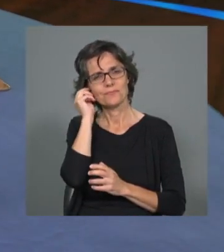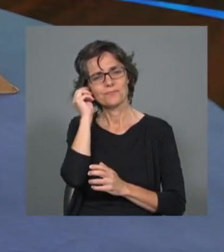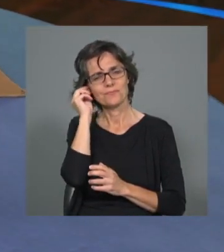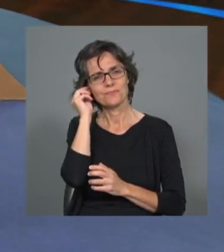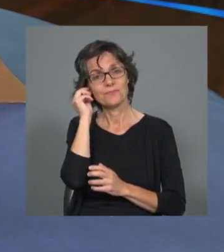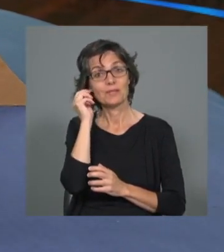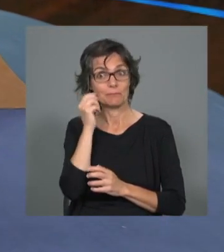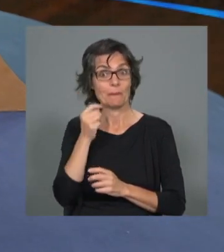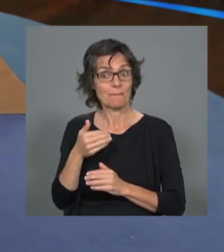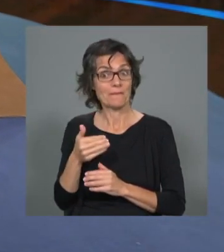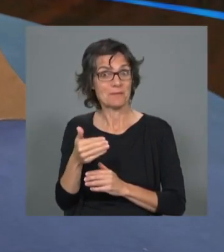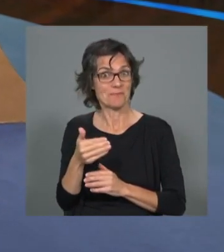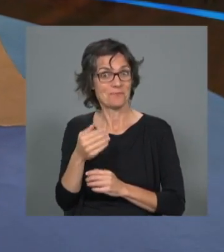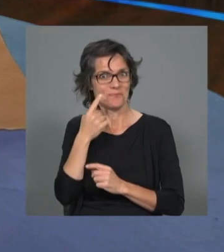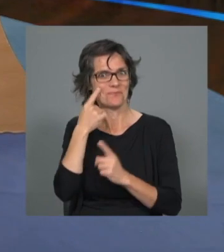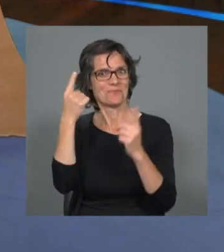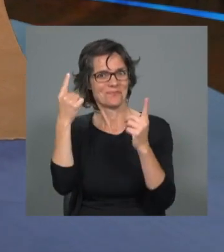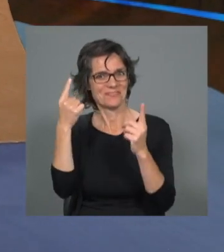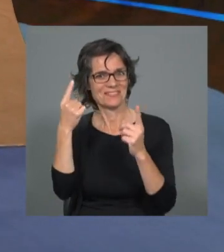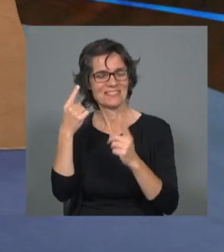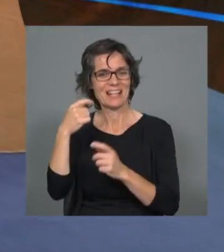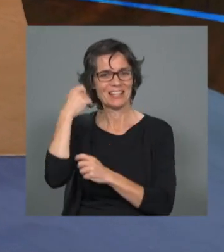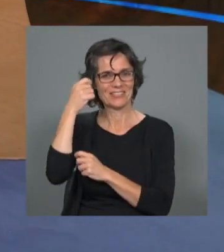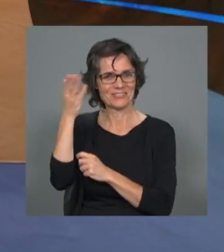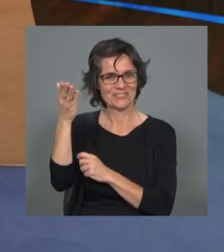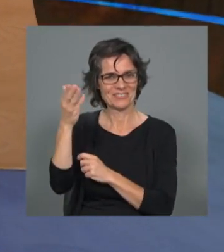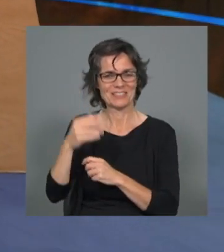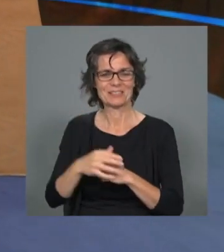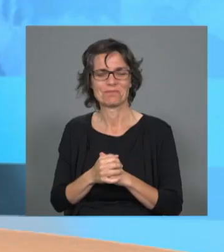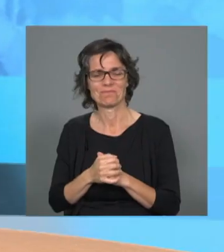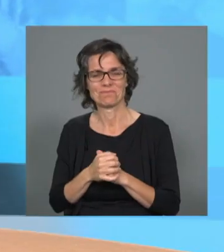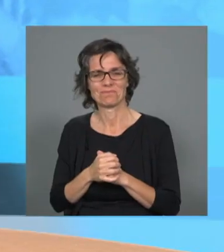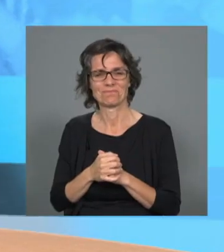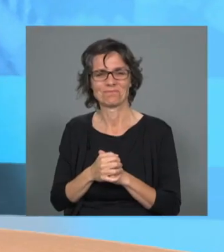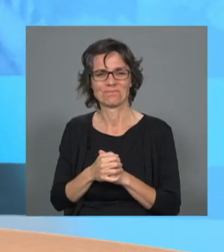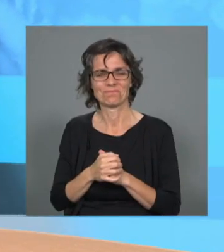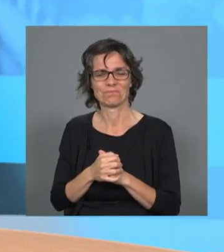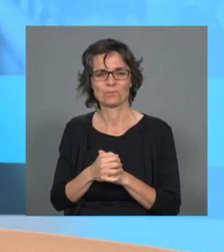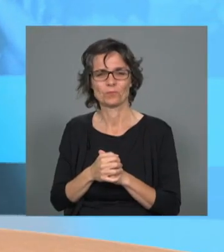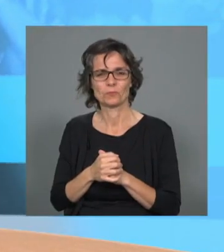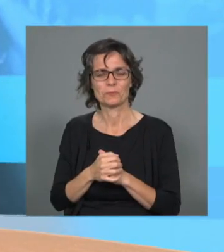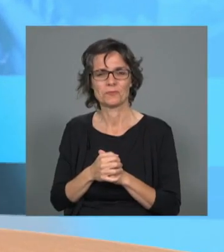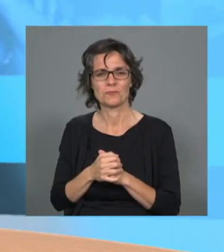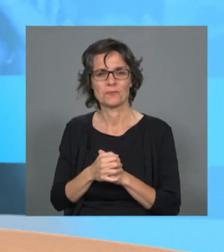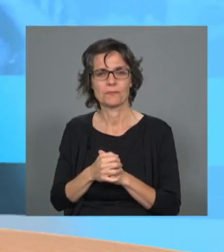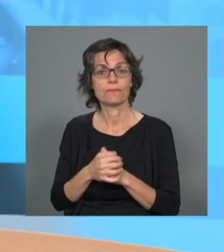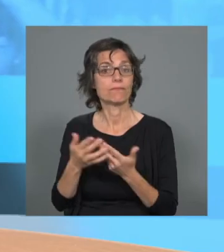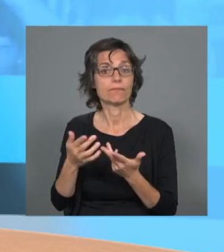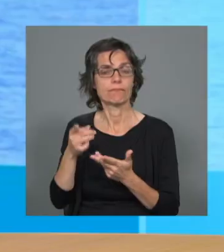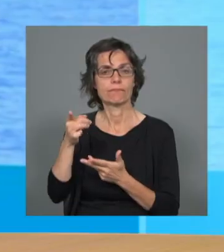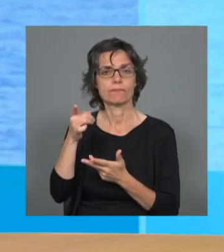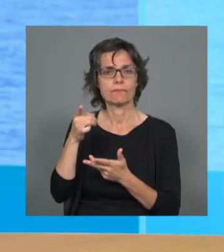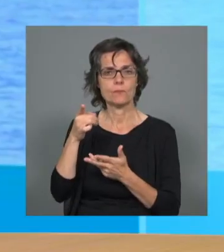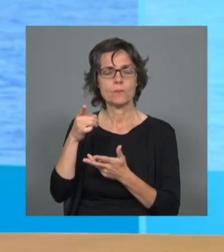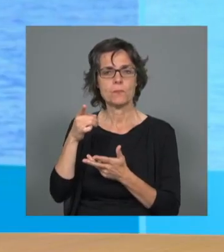Já falta pouco para a estreia deste filme, que, como pudemos ver, vai muito